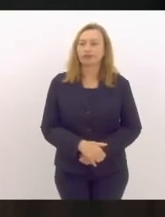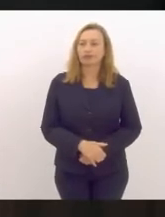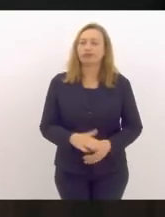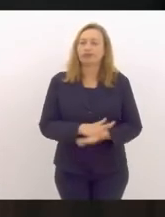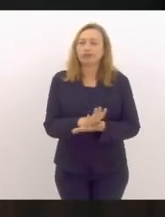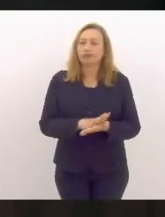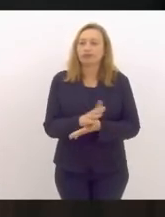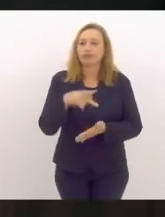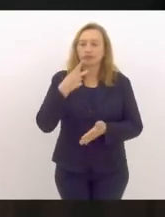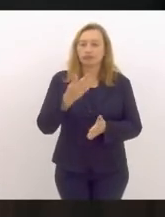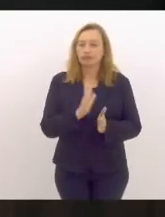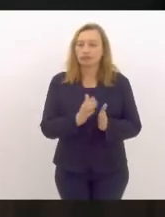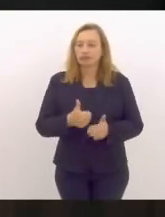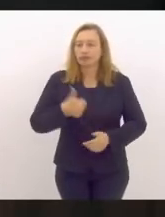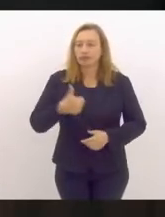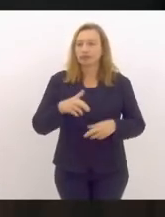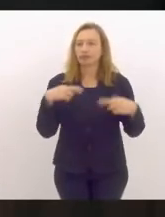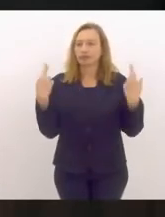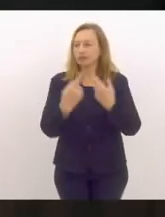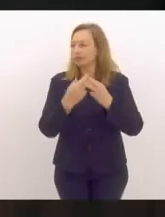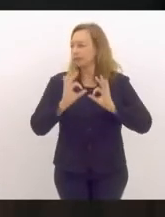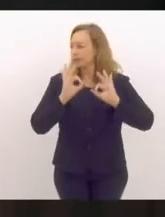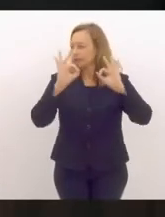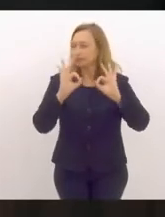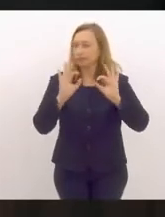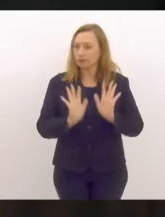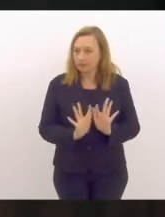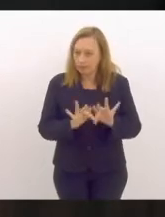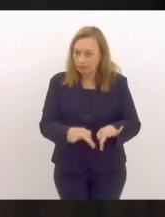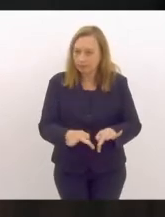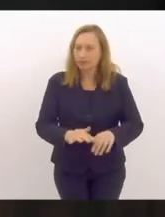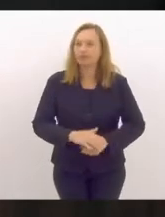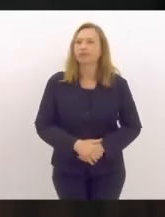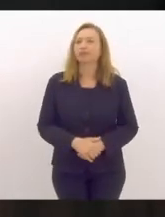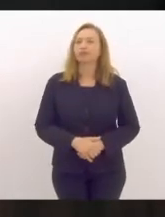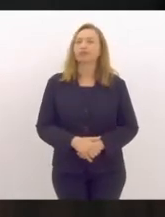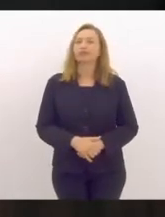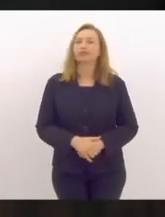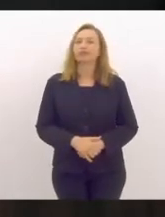Nada mais a tratar na primeira sessão ordinária, a mesma está encerrada.